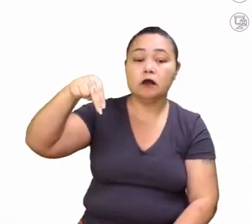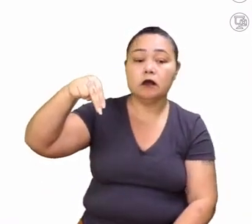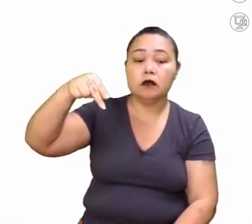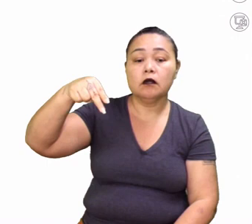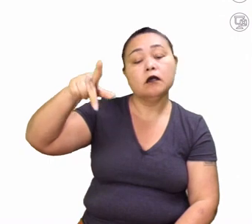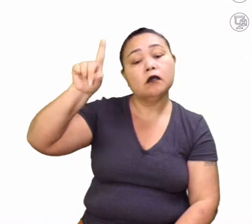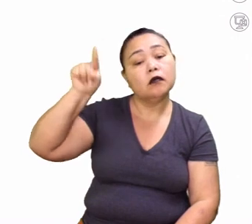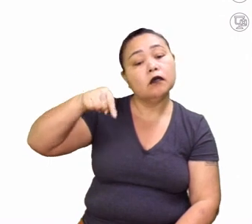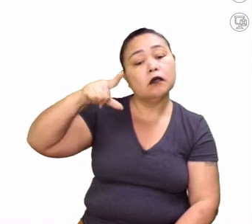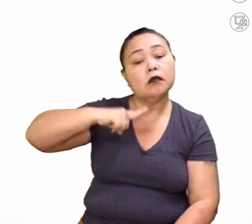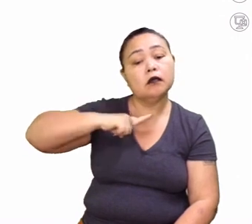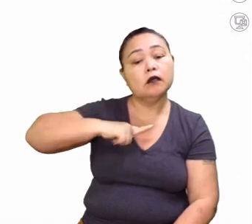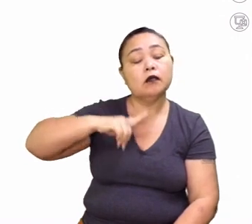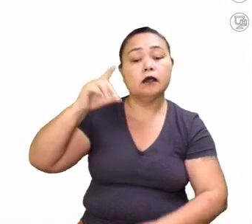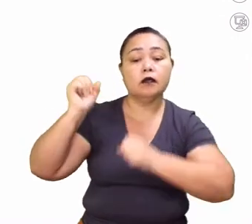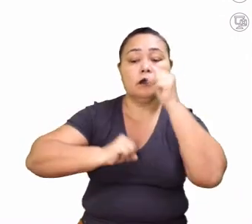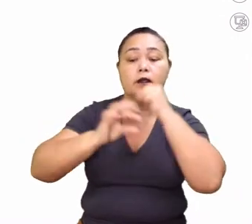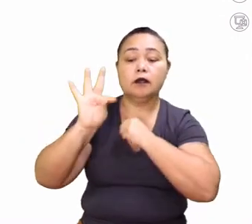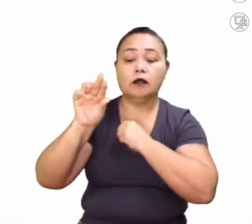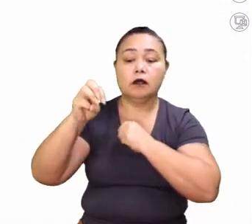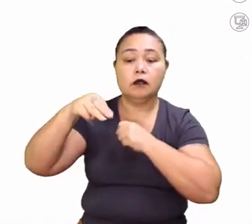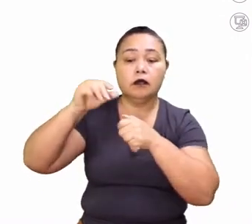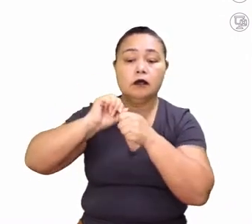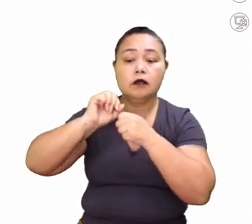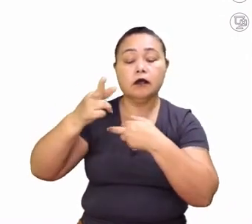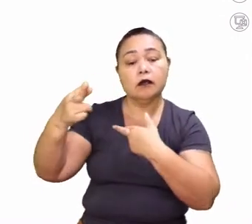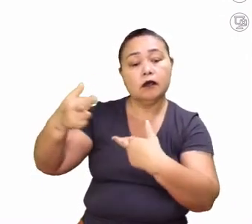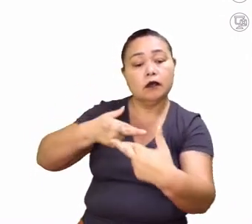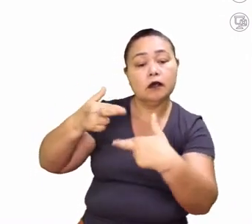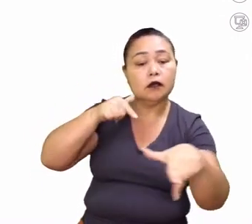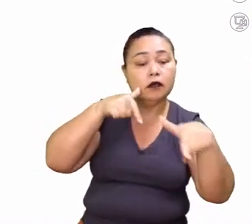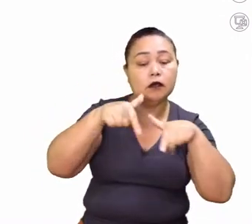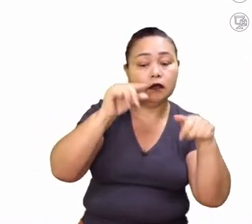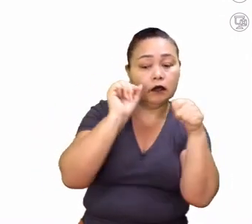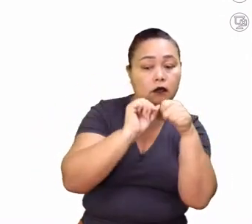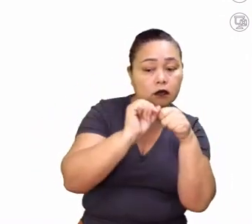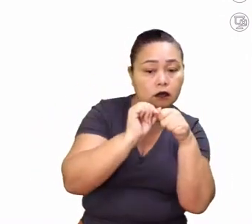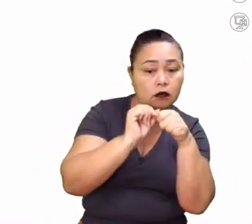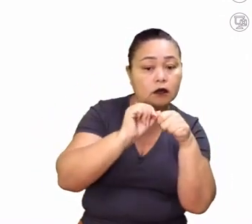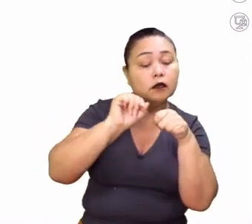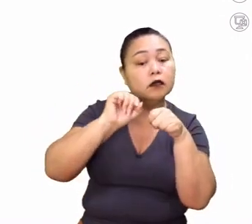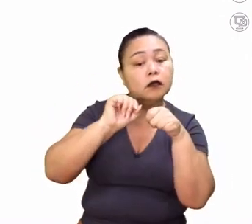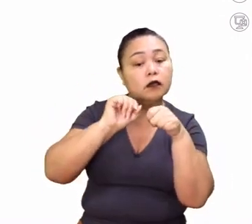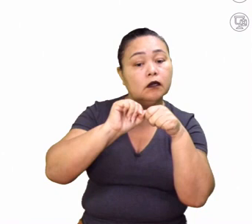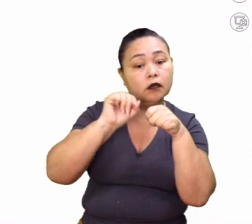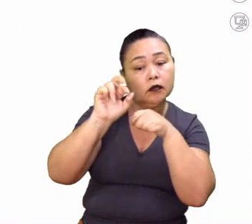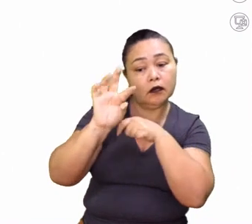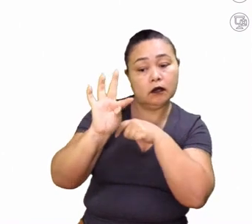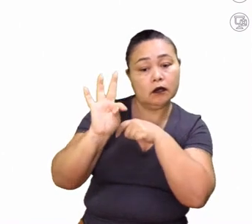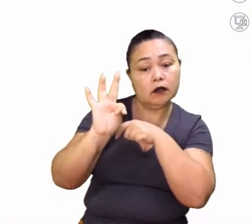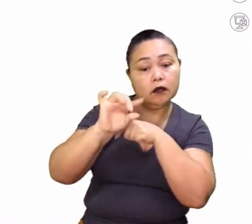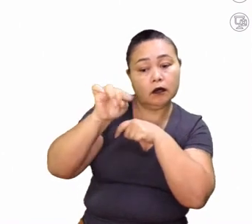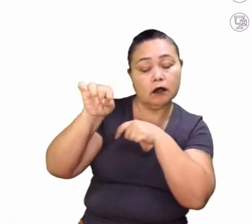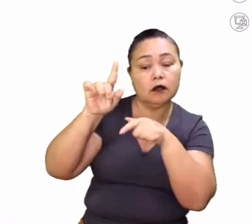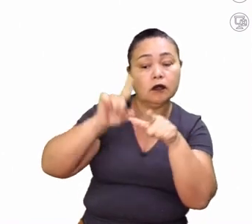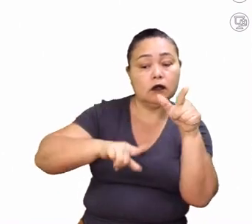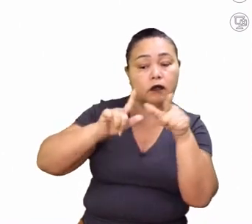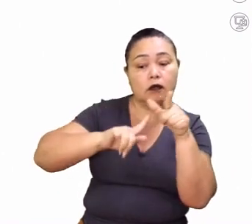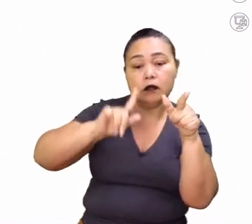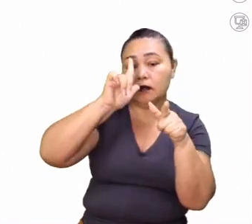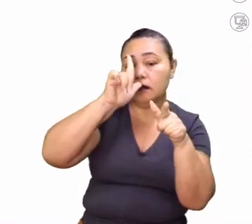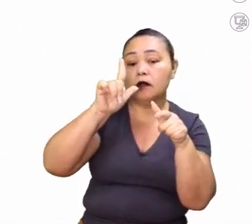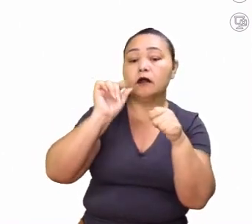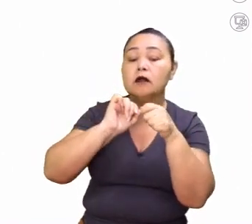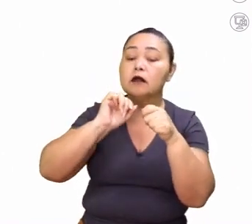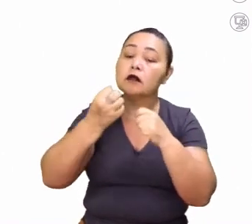bom de uma máquina térmica é obtido pela relação entre o trabalho realizado isso aqui também é uma letra grega né que é o tal